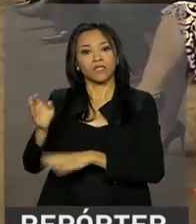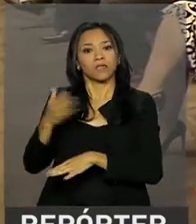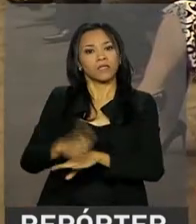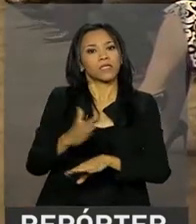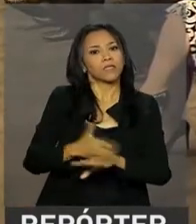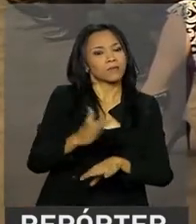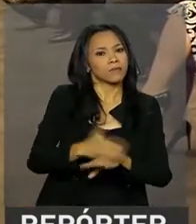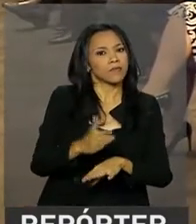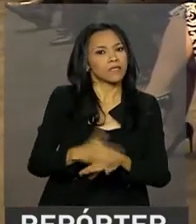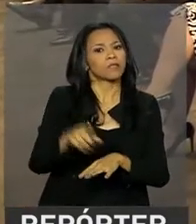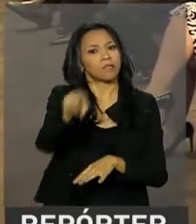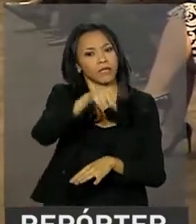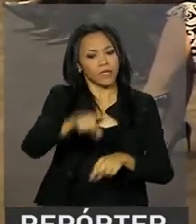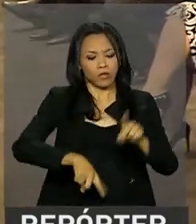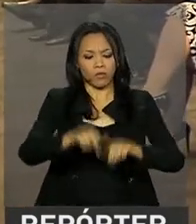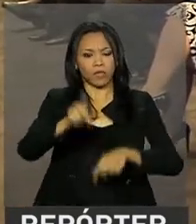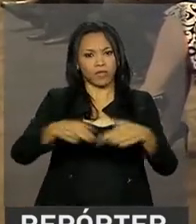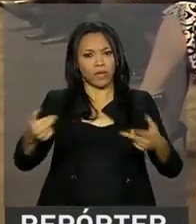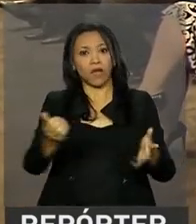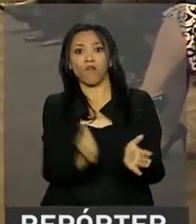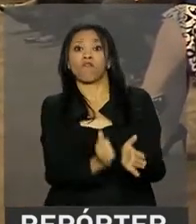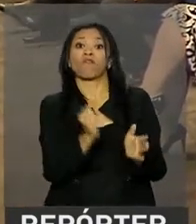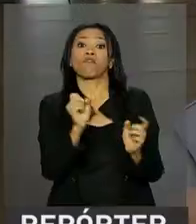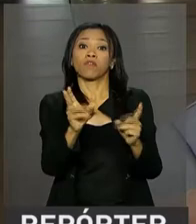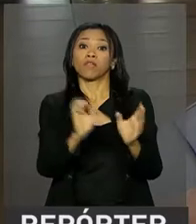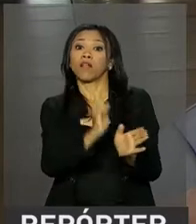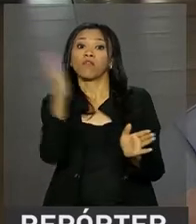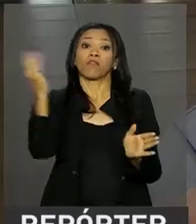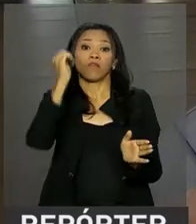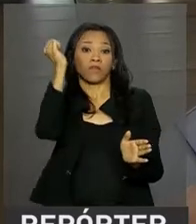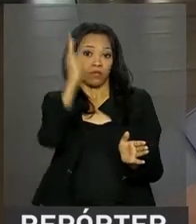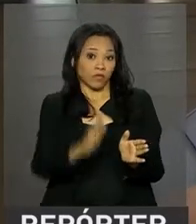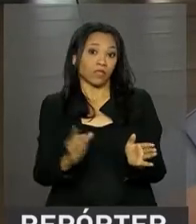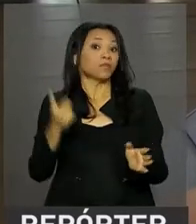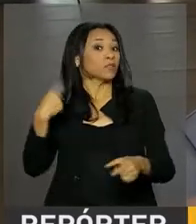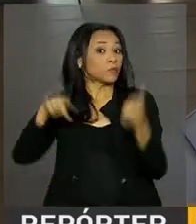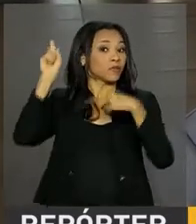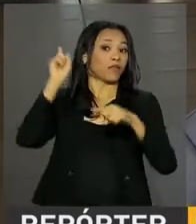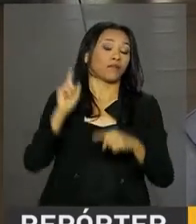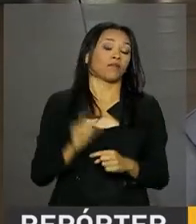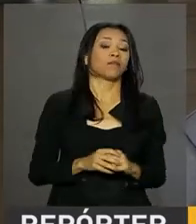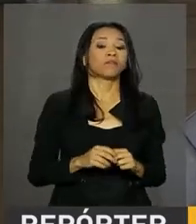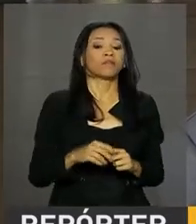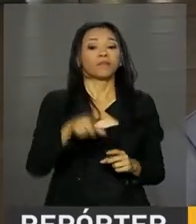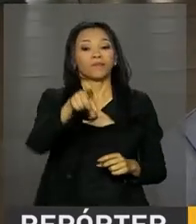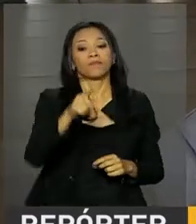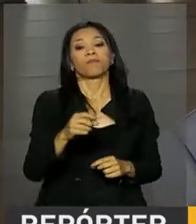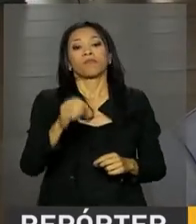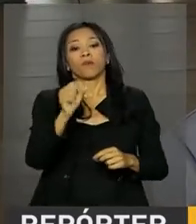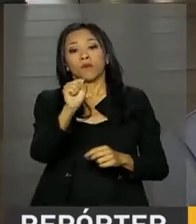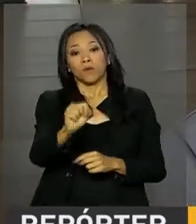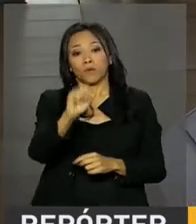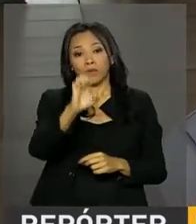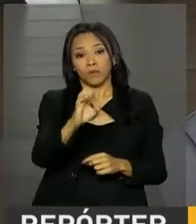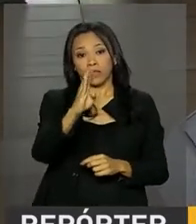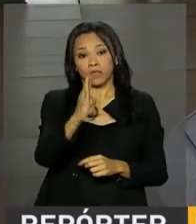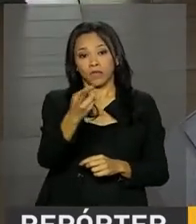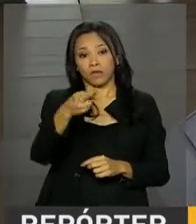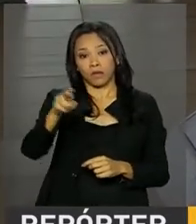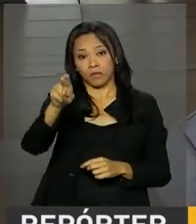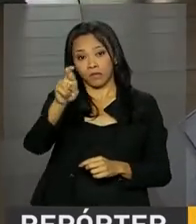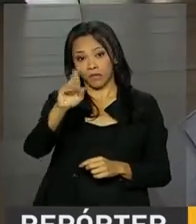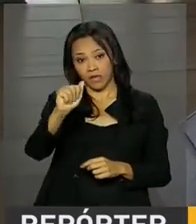para fazer o produto sair do país e fazer sucesso o sebrae é o grande instrumentador das micro e pequenas empresas